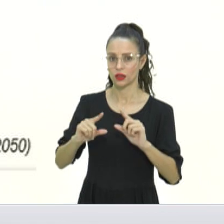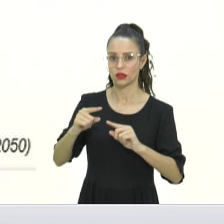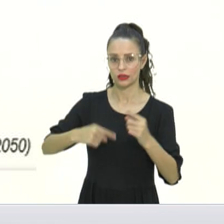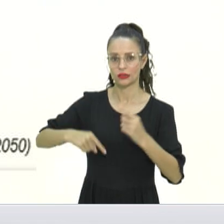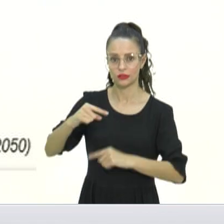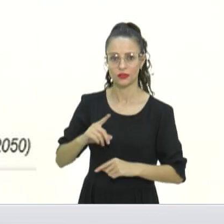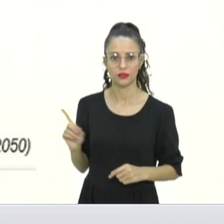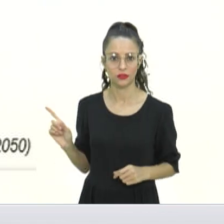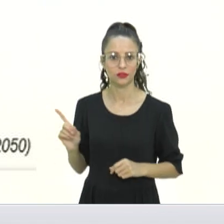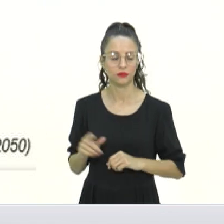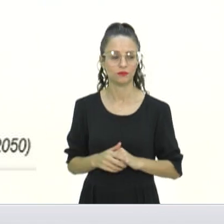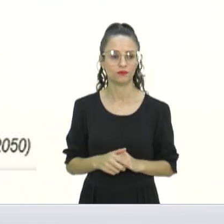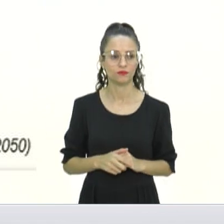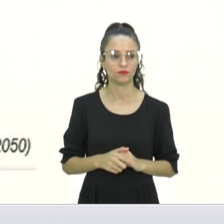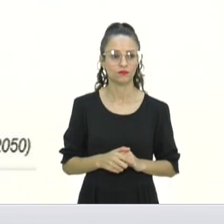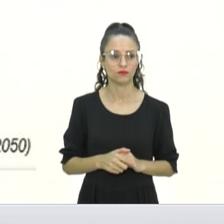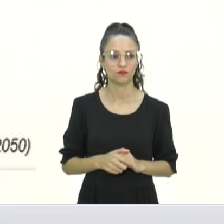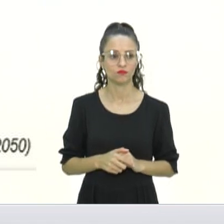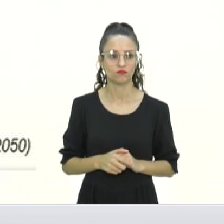recicla.